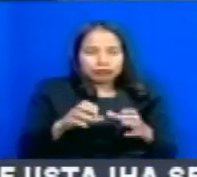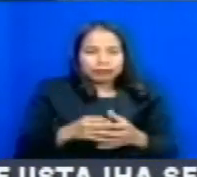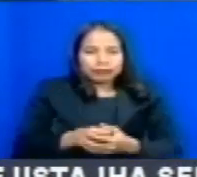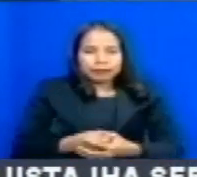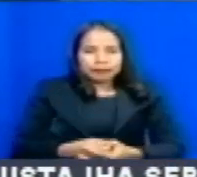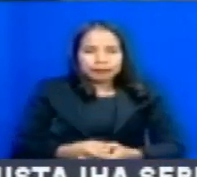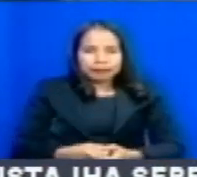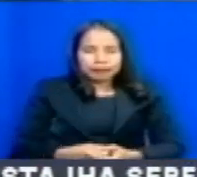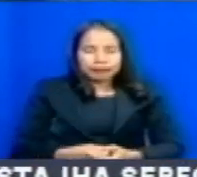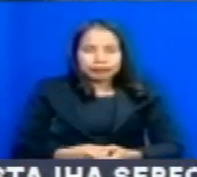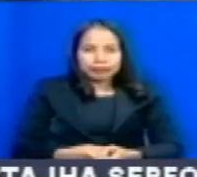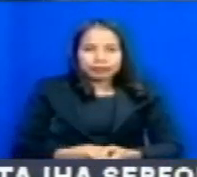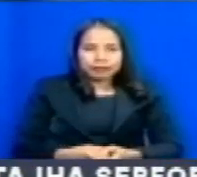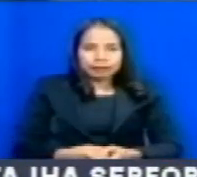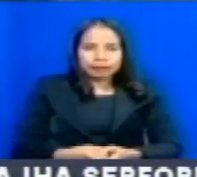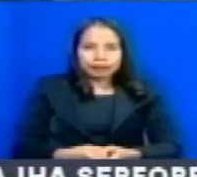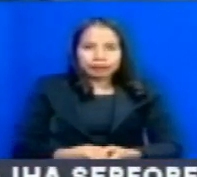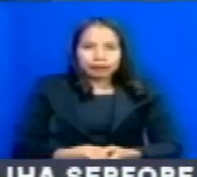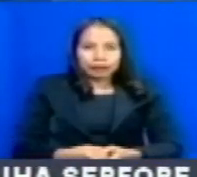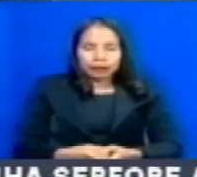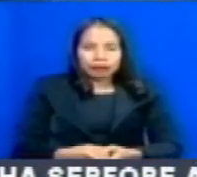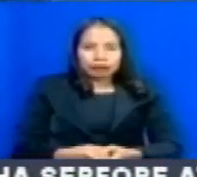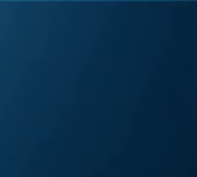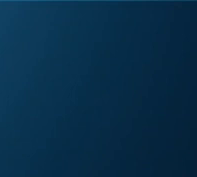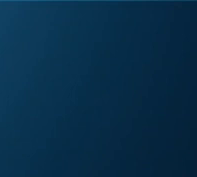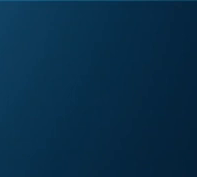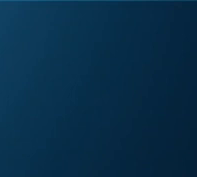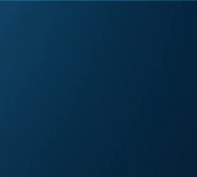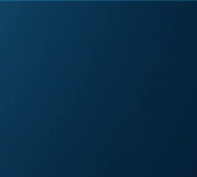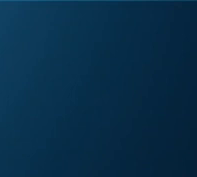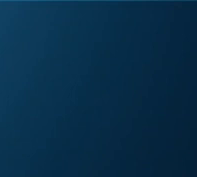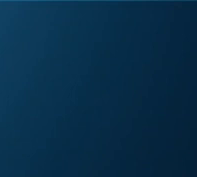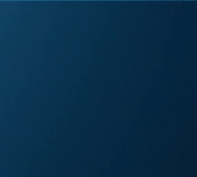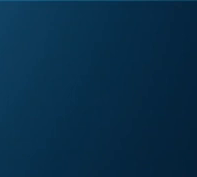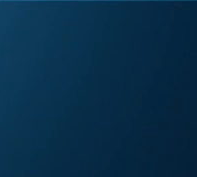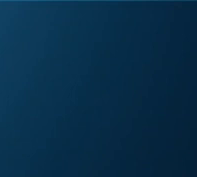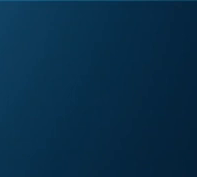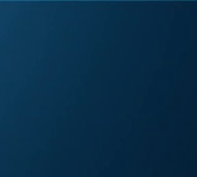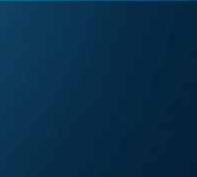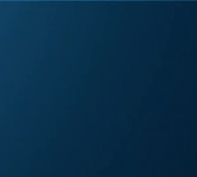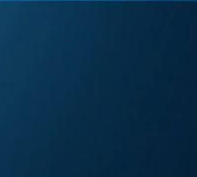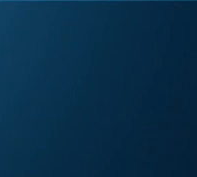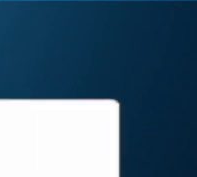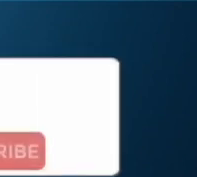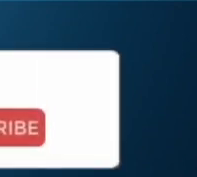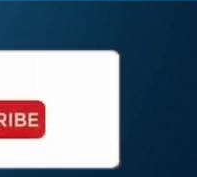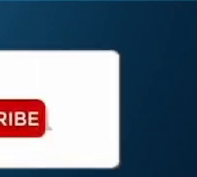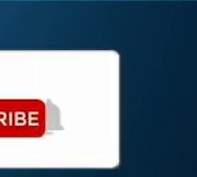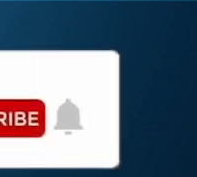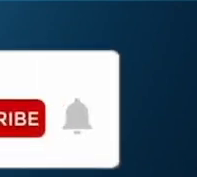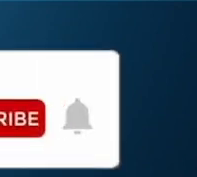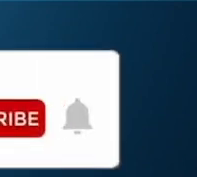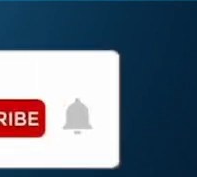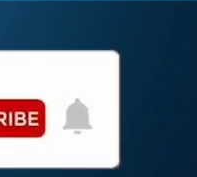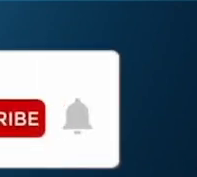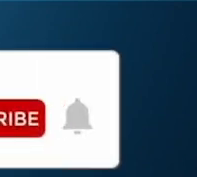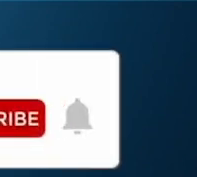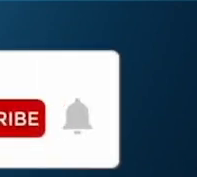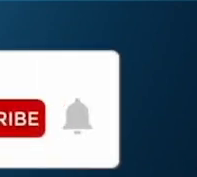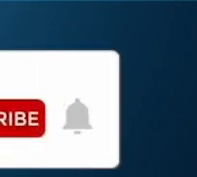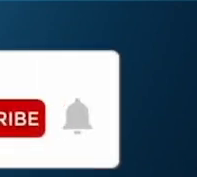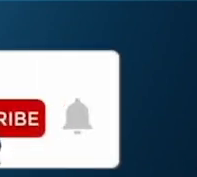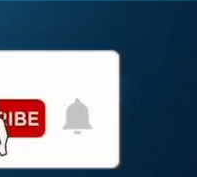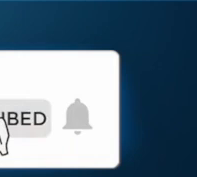Roni Silva, Domingos de Deus, Chuba, RTDL. Atu retang informação factuais no atuais, keta